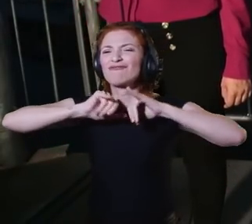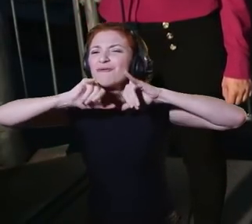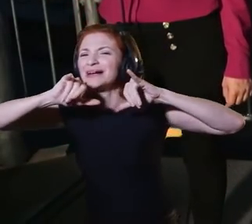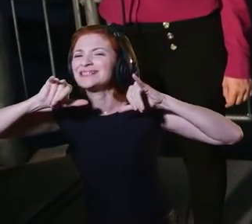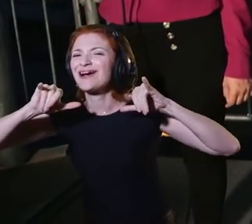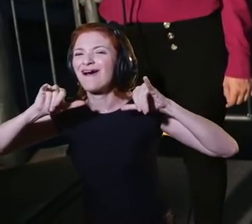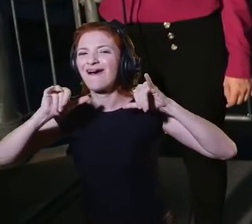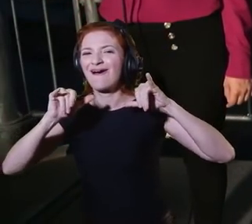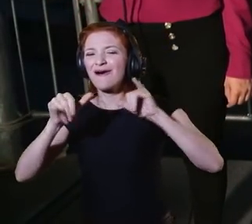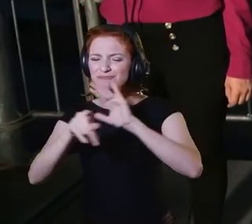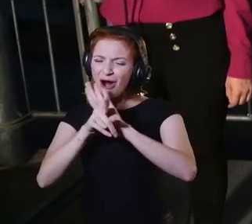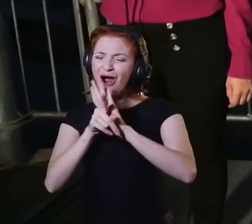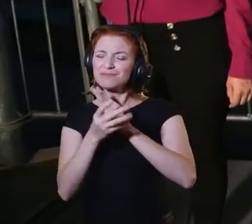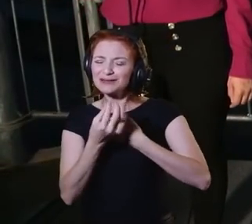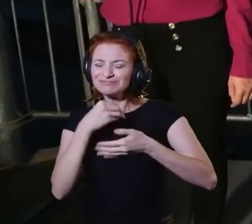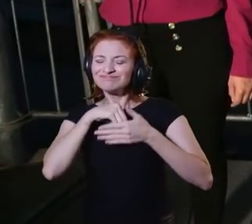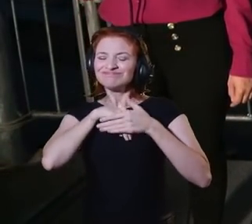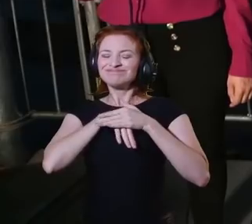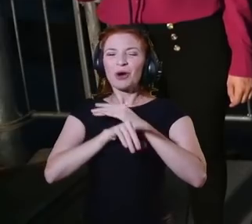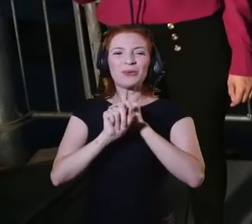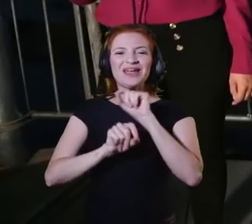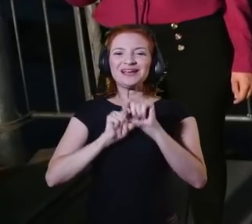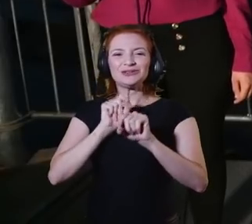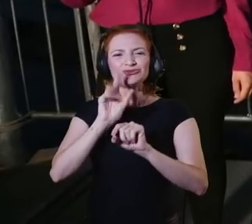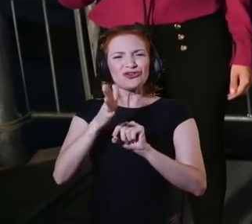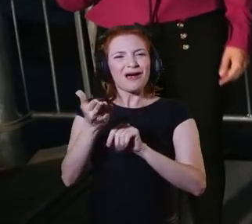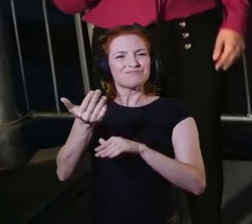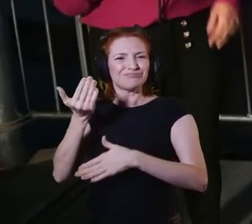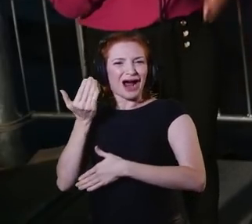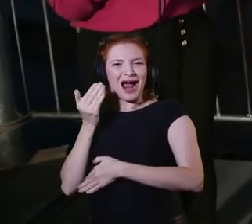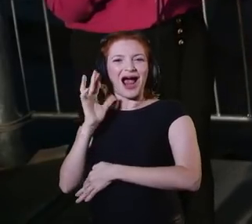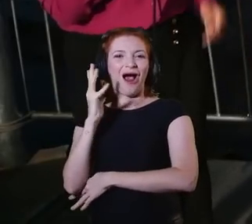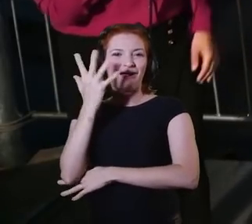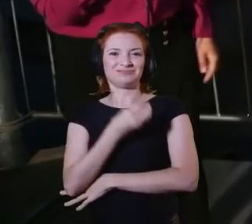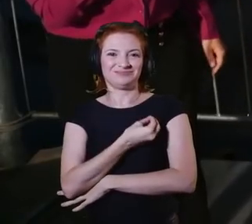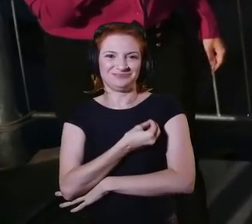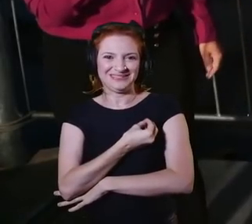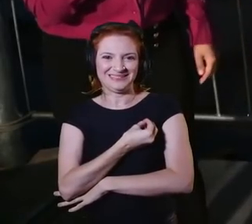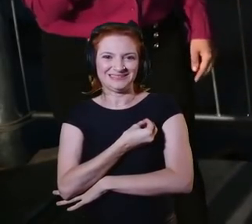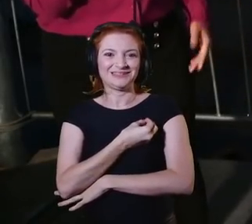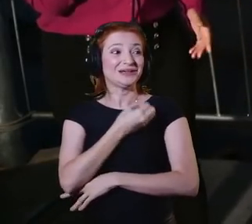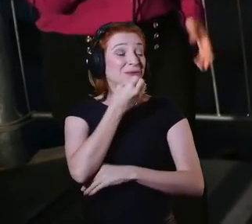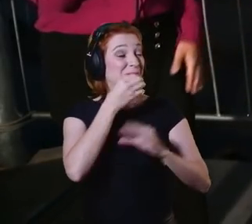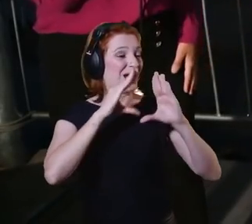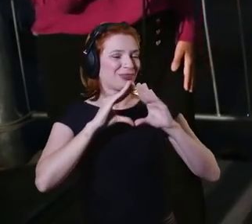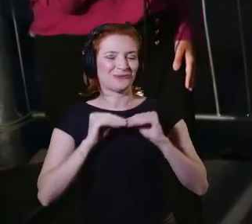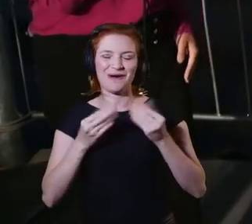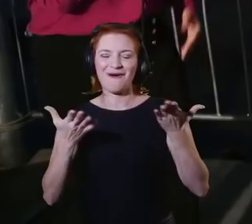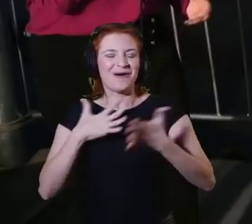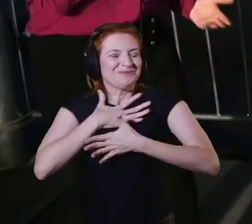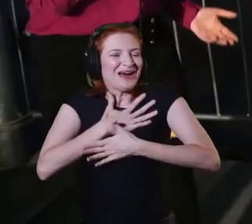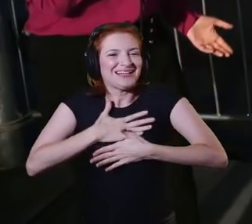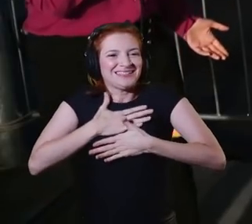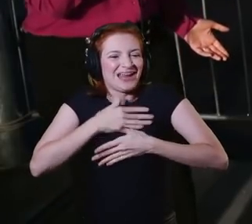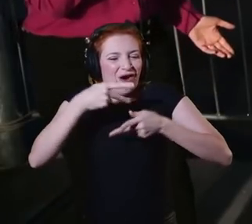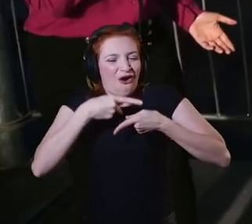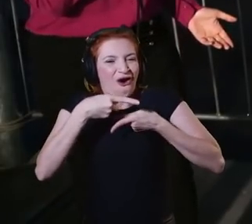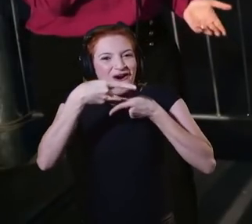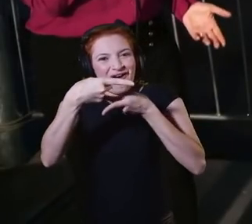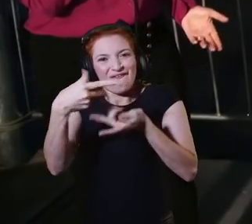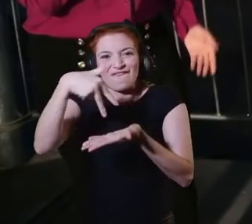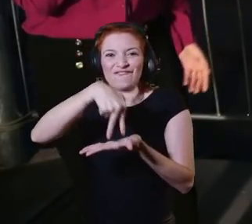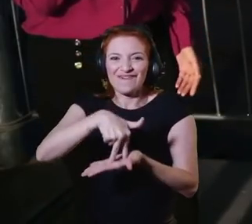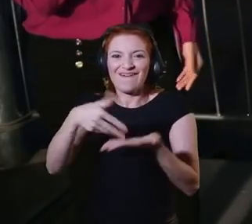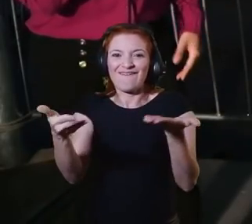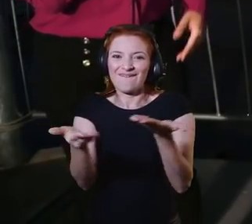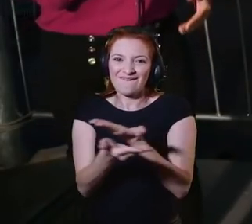de dentro, muito próximas ao que você viveu lá em 2010. Boa noite. Boa noite, Thales. É um prazer enorme ter sido convidada para estar aqui com